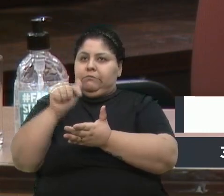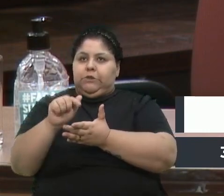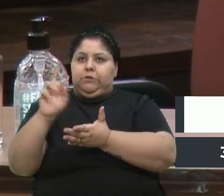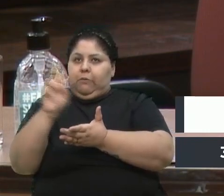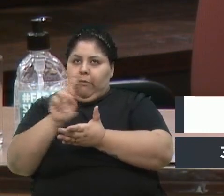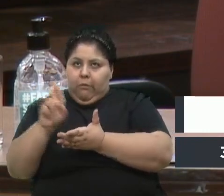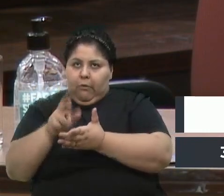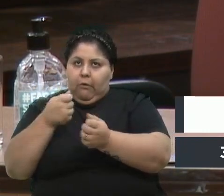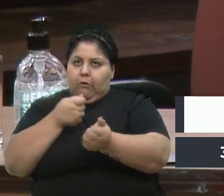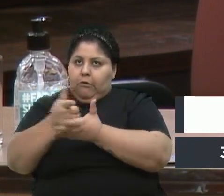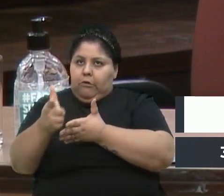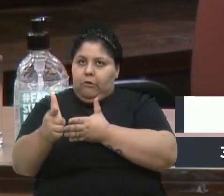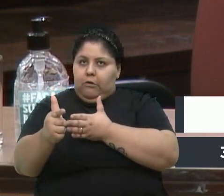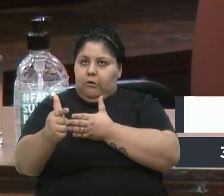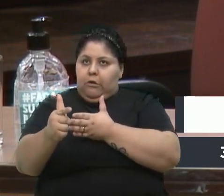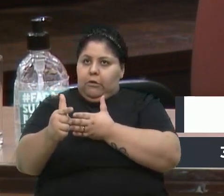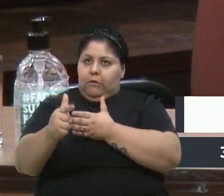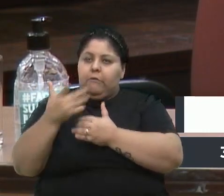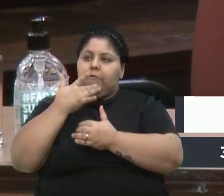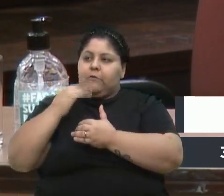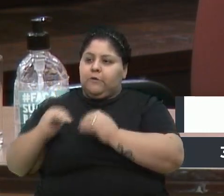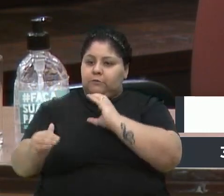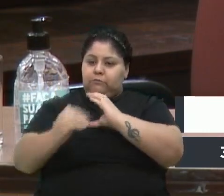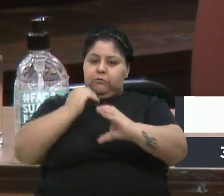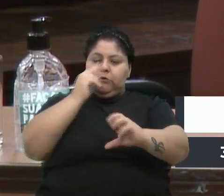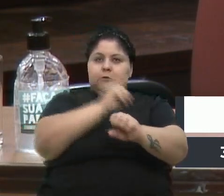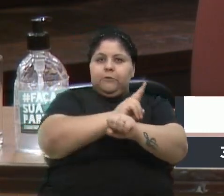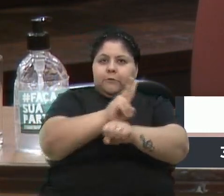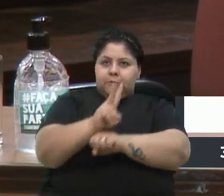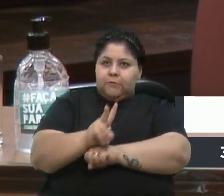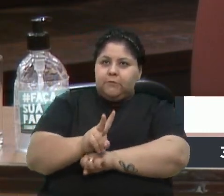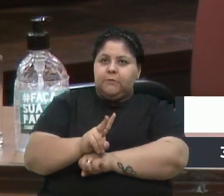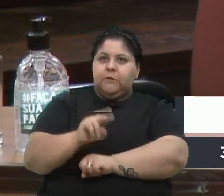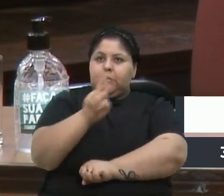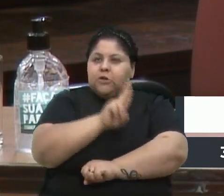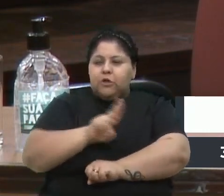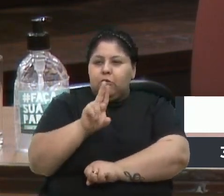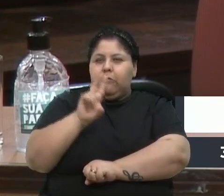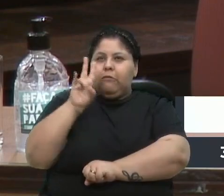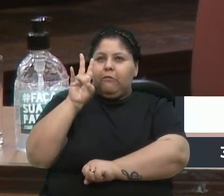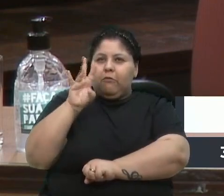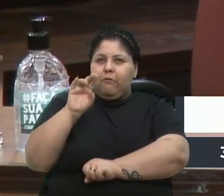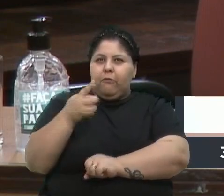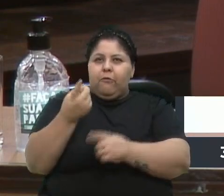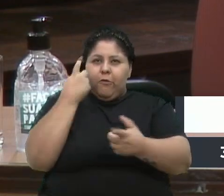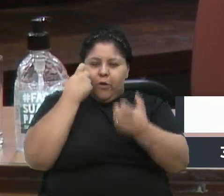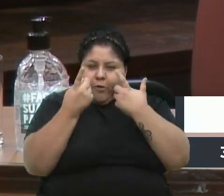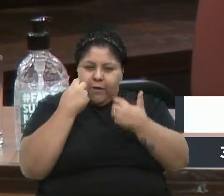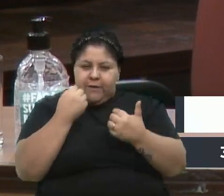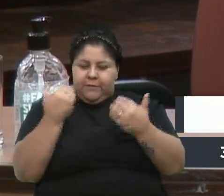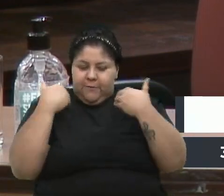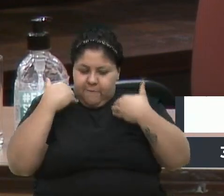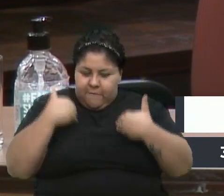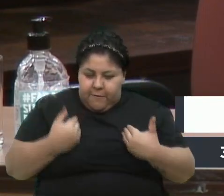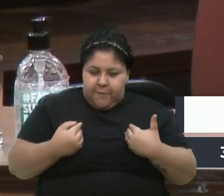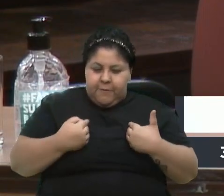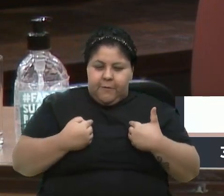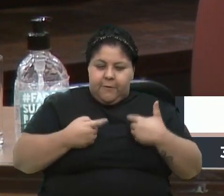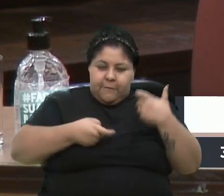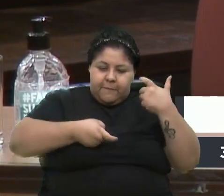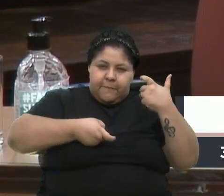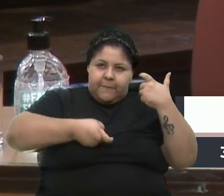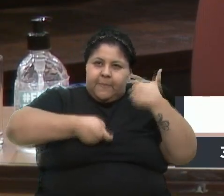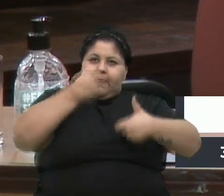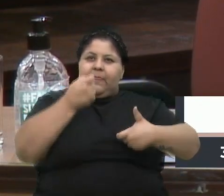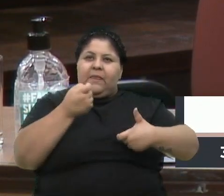que são apenados, usuários de drogas, aquelas crianças que sofrem violência física, sexual dentro das casas, essas crianças, até conseguir uma